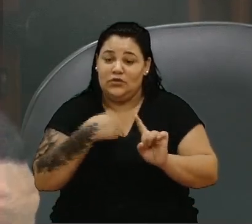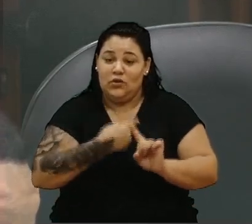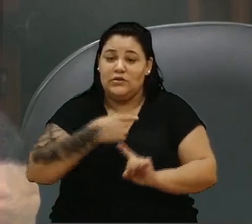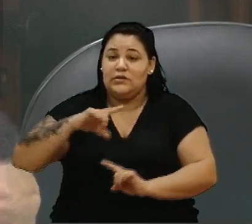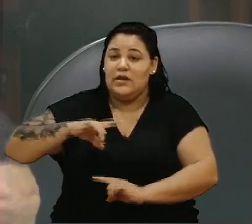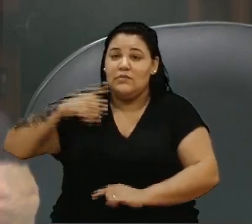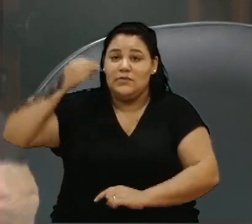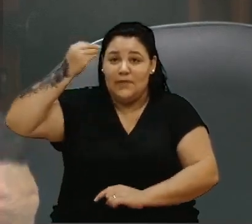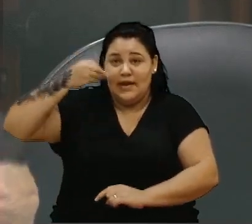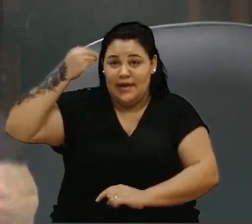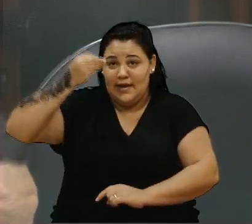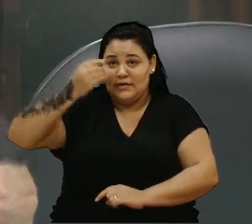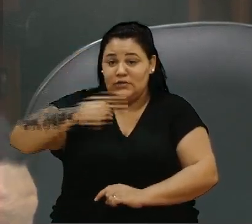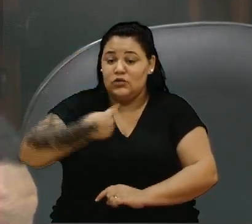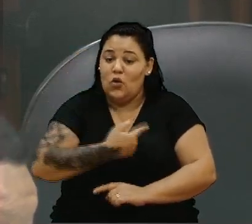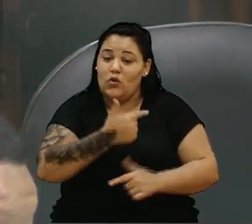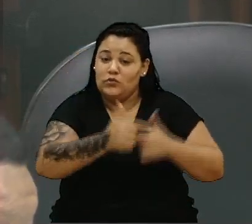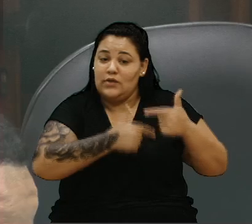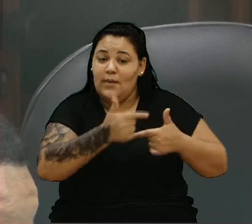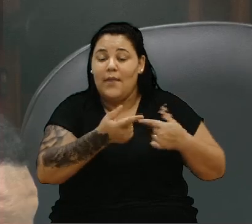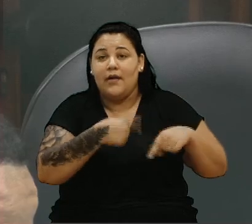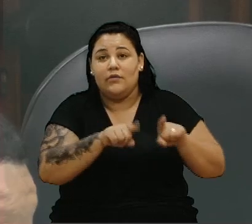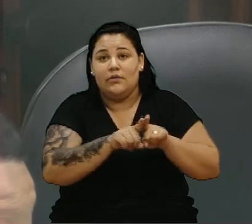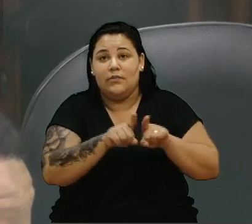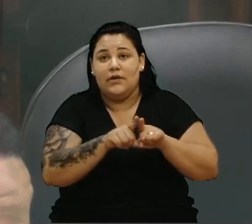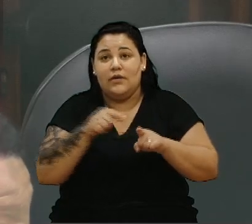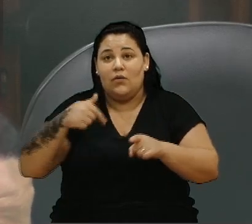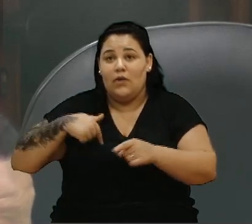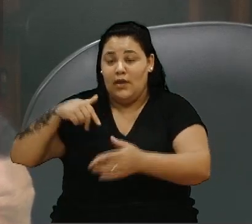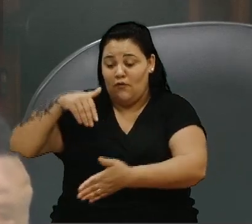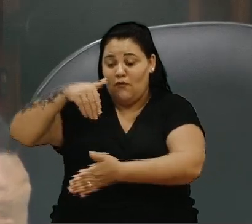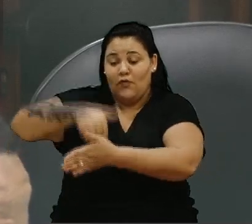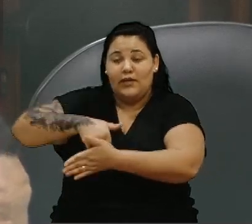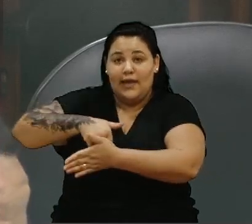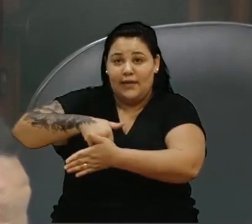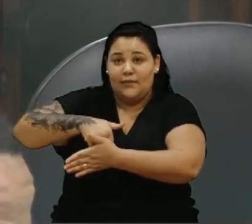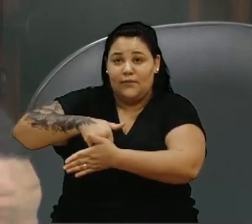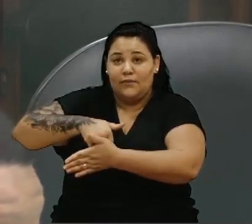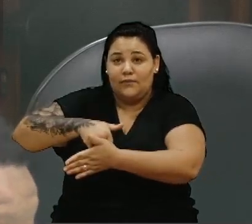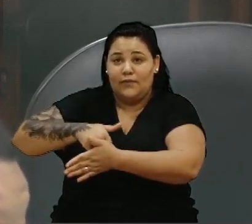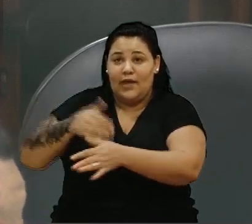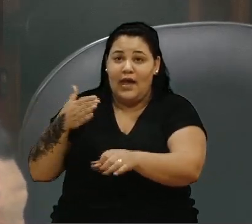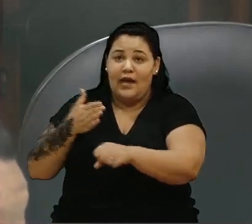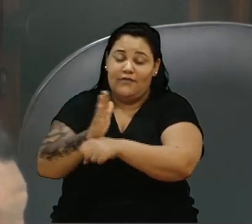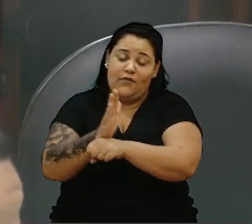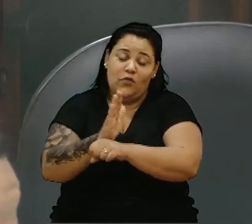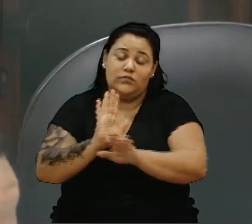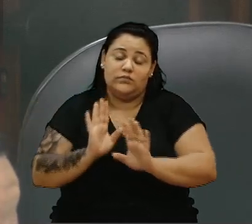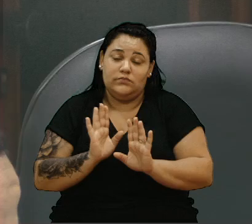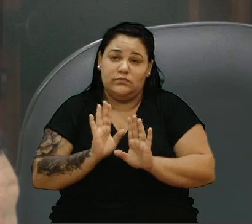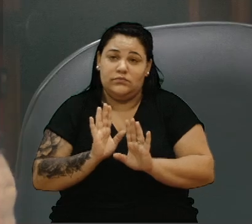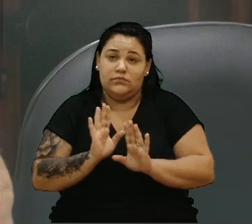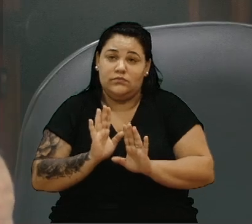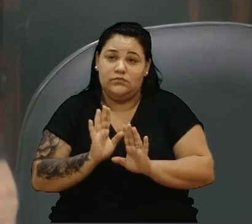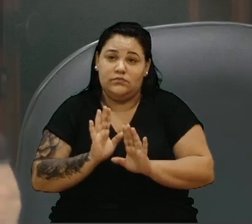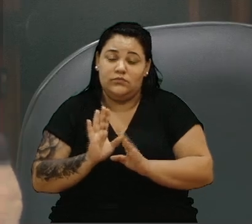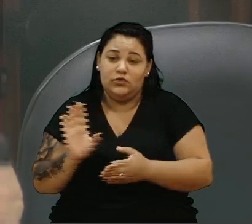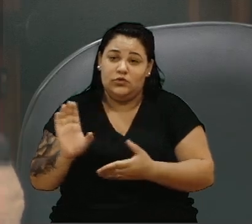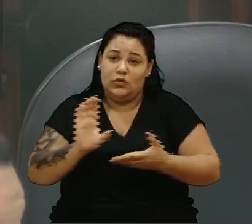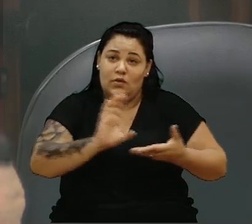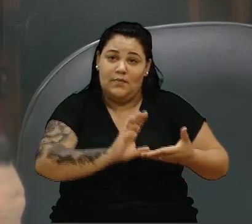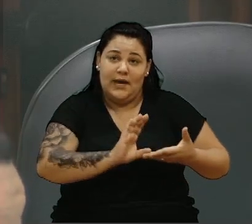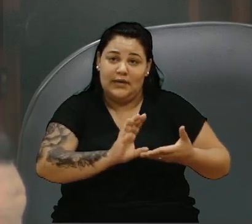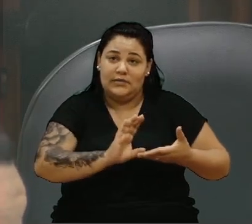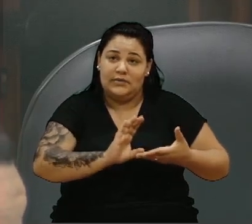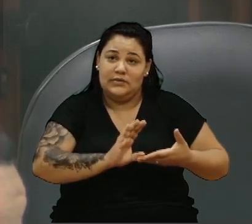nosso trabalho. Inclusive, votei a favor, né, do repasse à festa